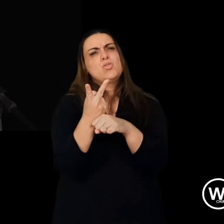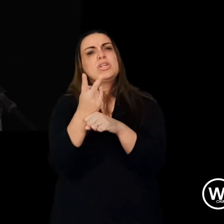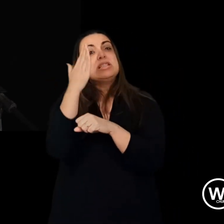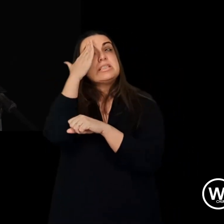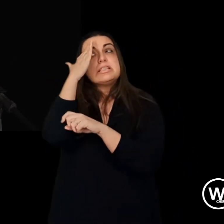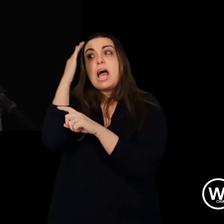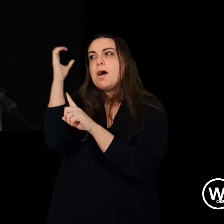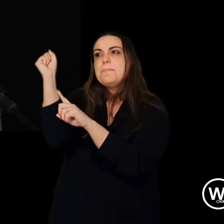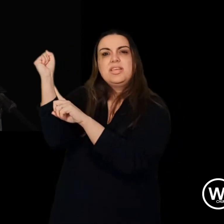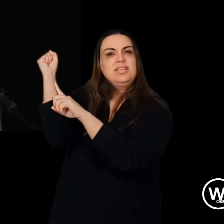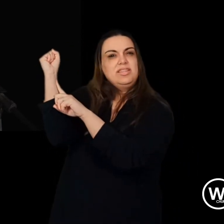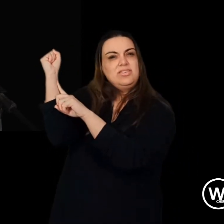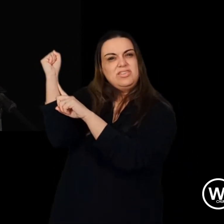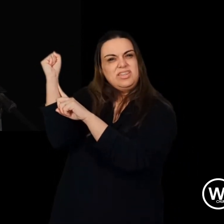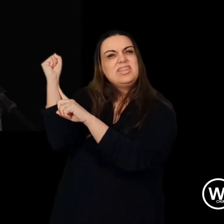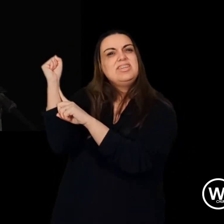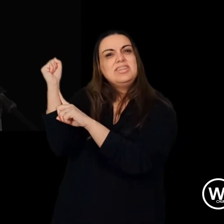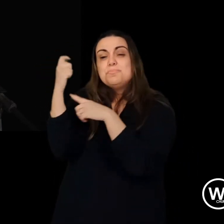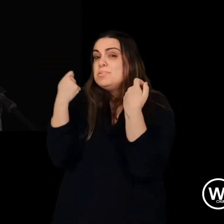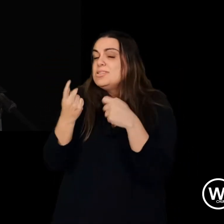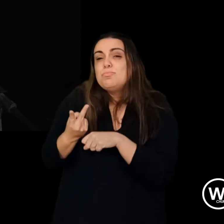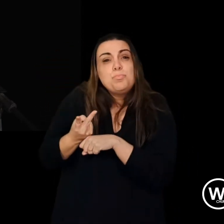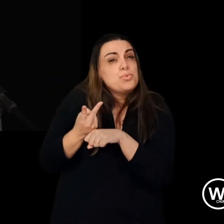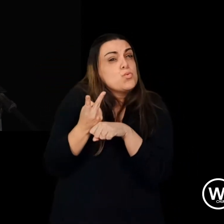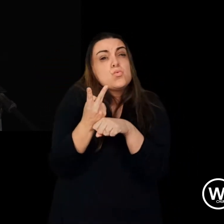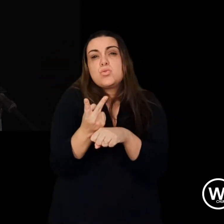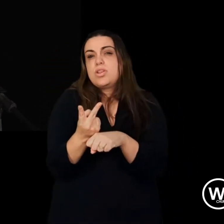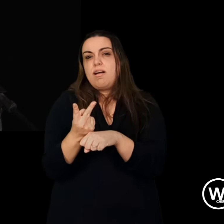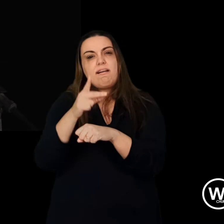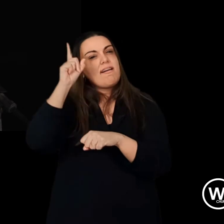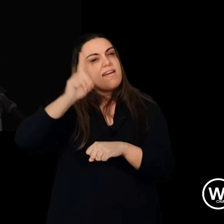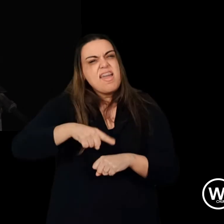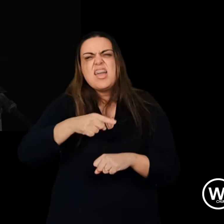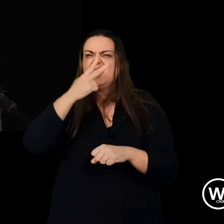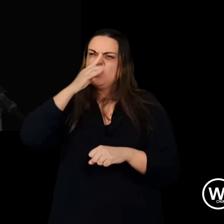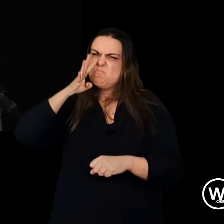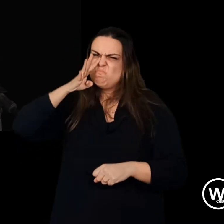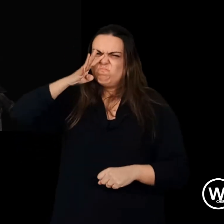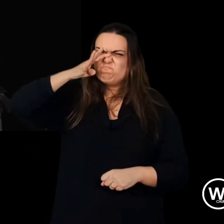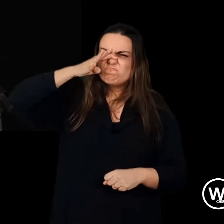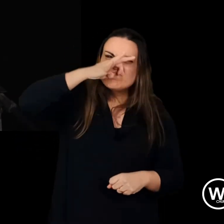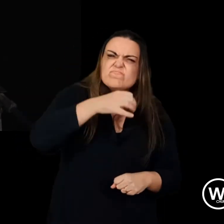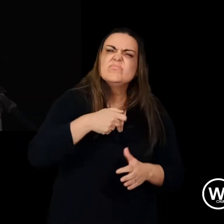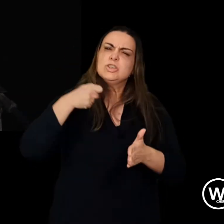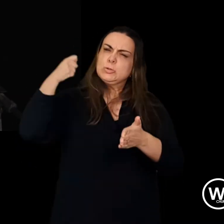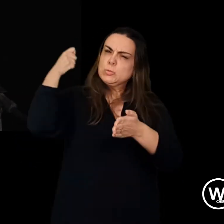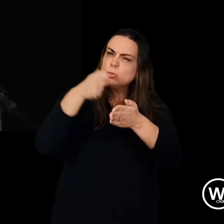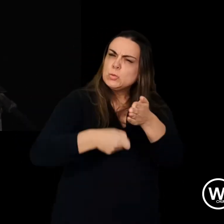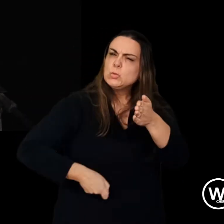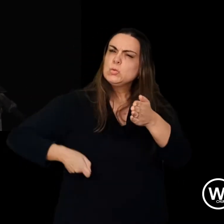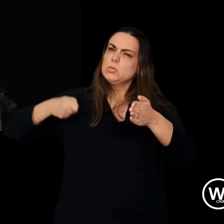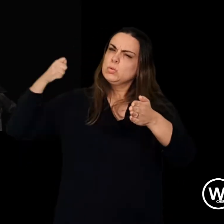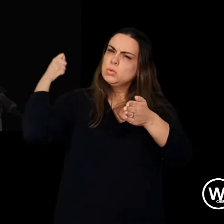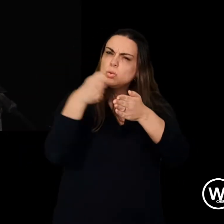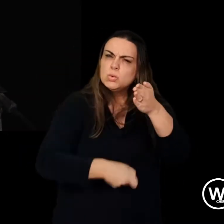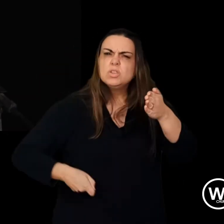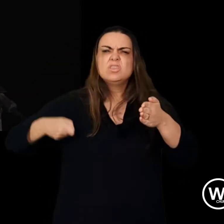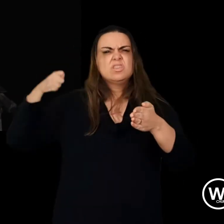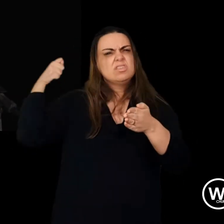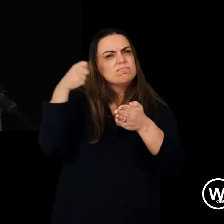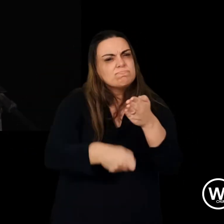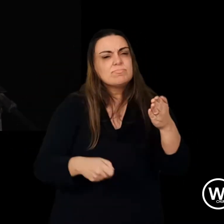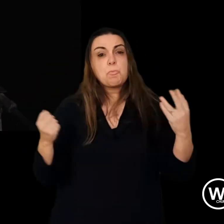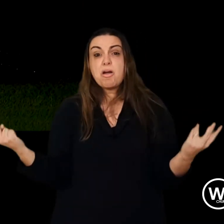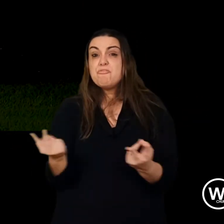sabedoria como se procura um tesouro perdido. É uma postura de insistência, de perseverança,